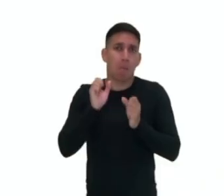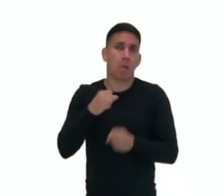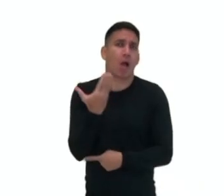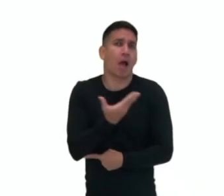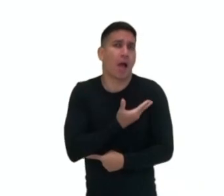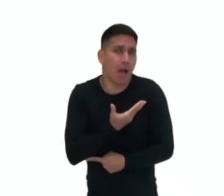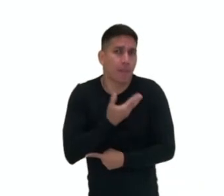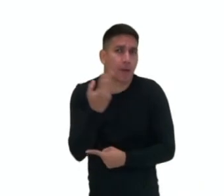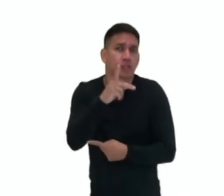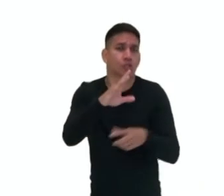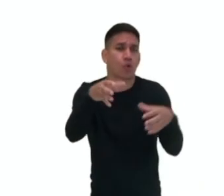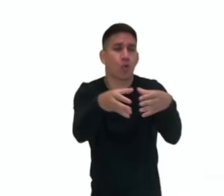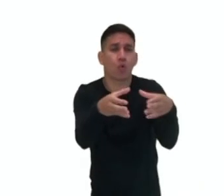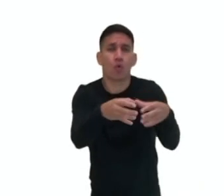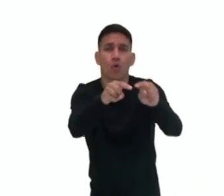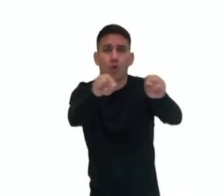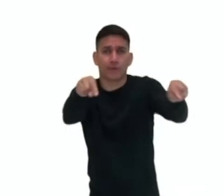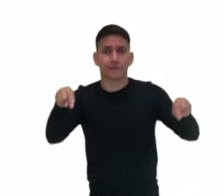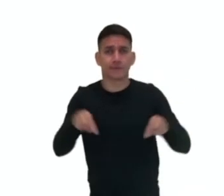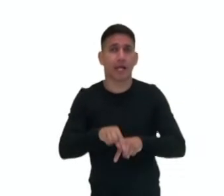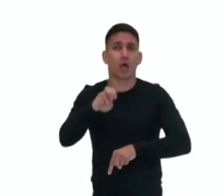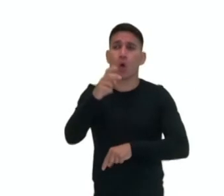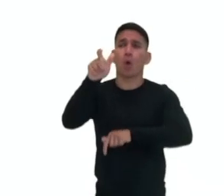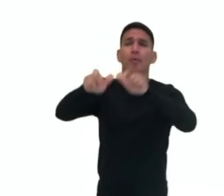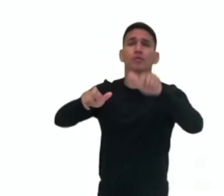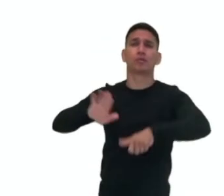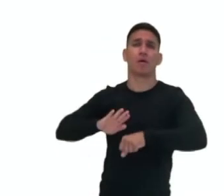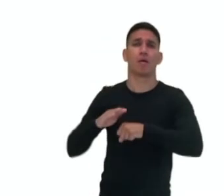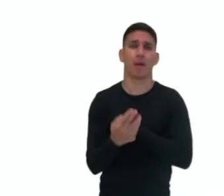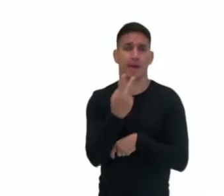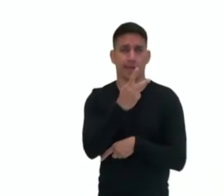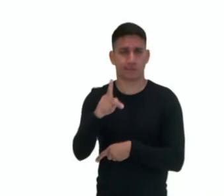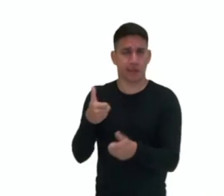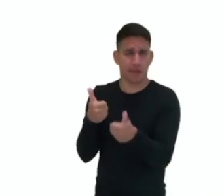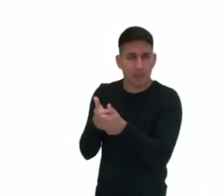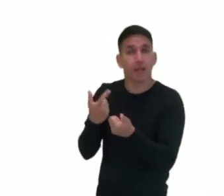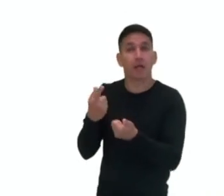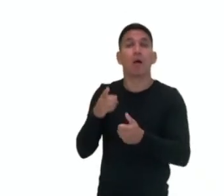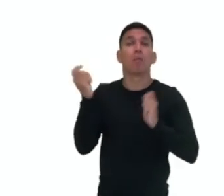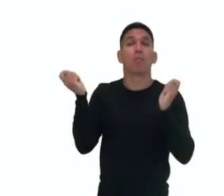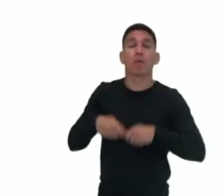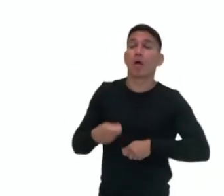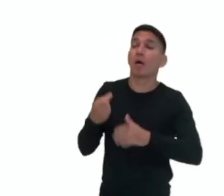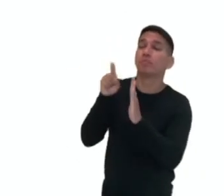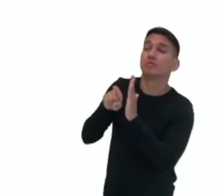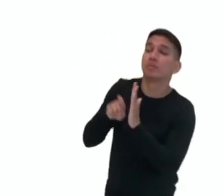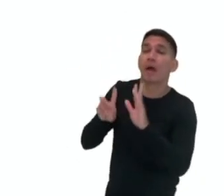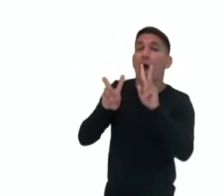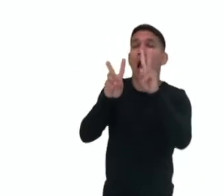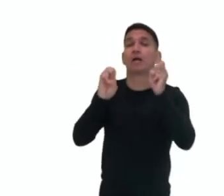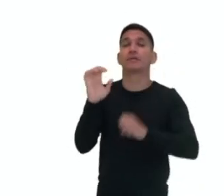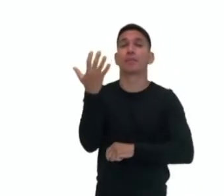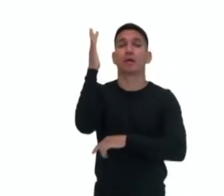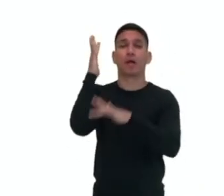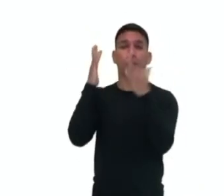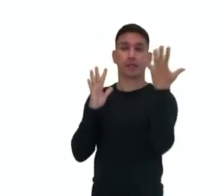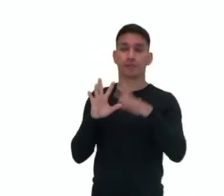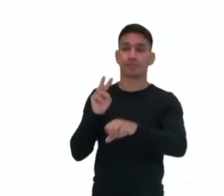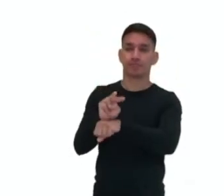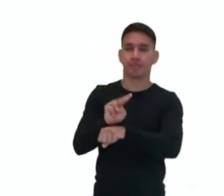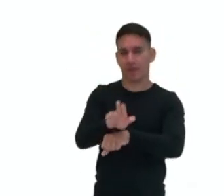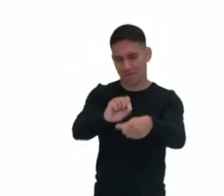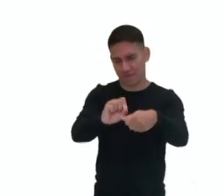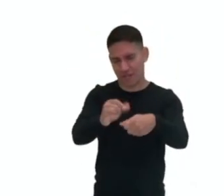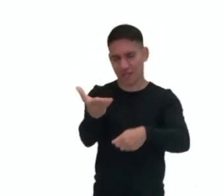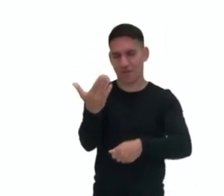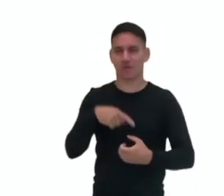de sua turma ou alguém de sua comunidade, para que desenvolva alguma ação relacionada ao meio ambiente. Faz aí